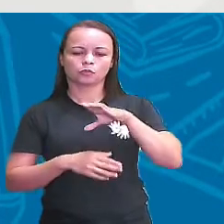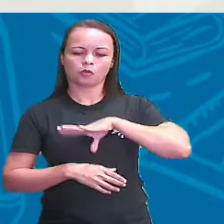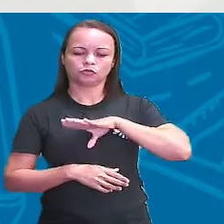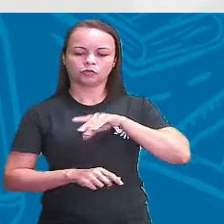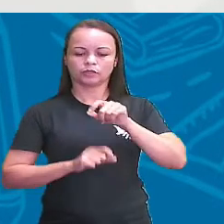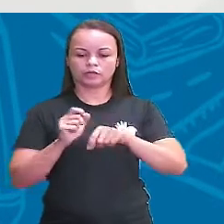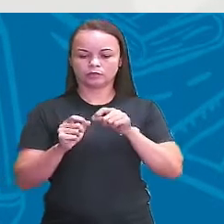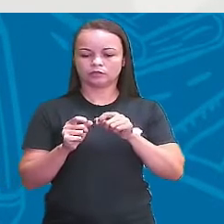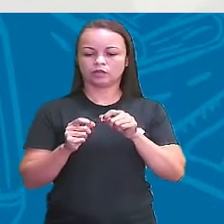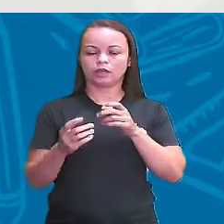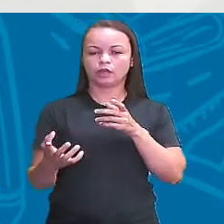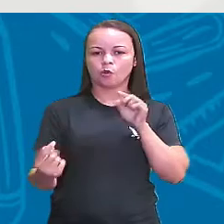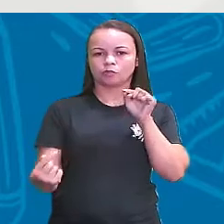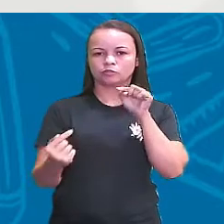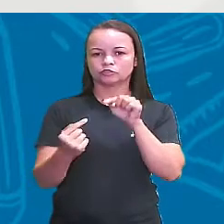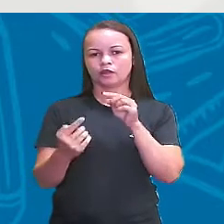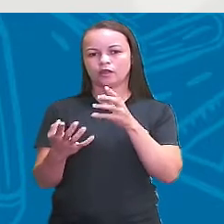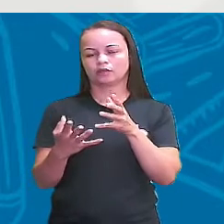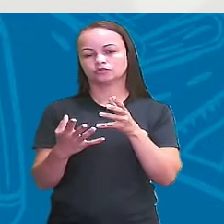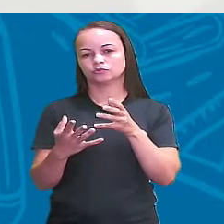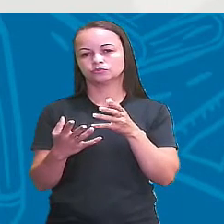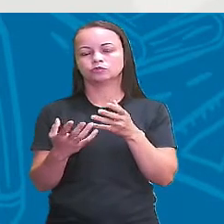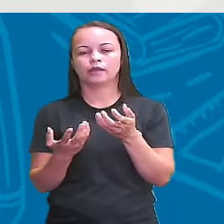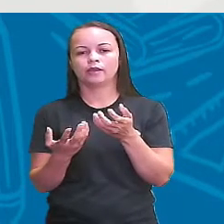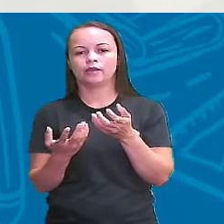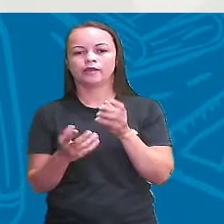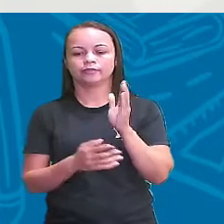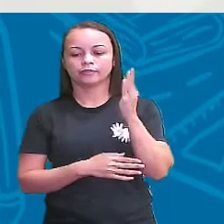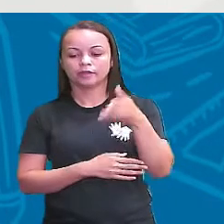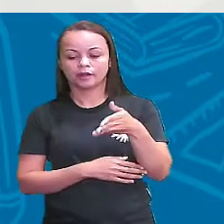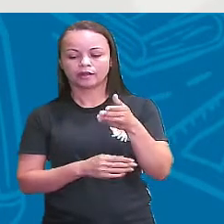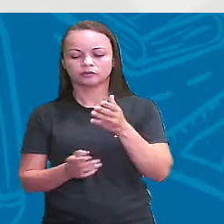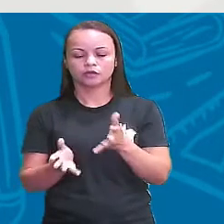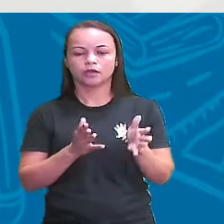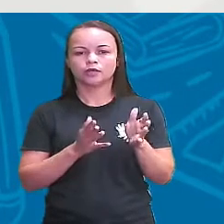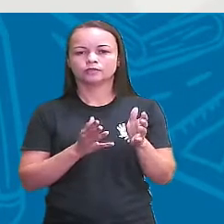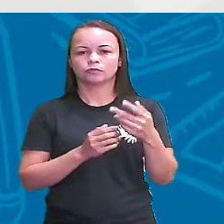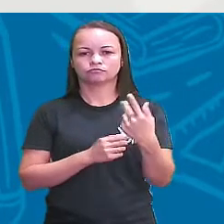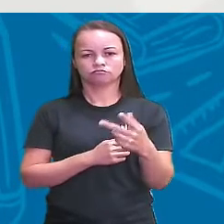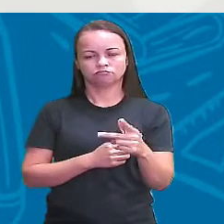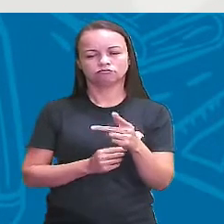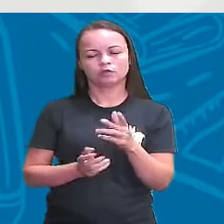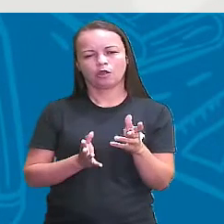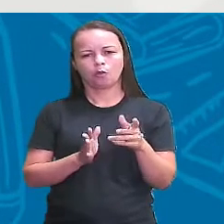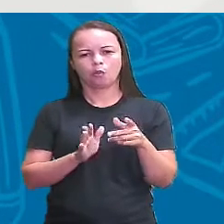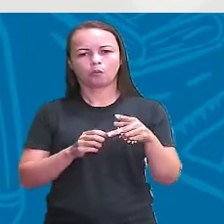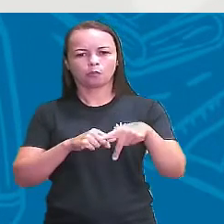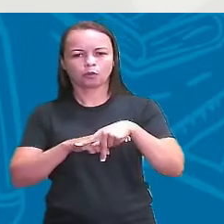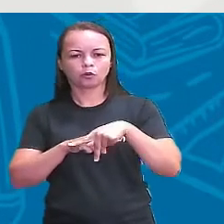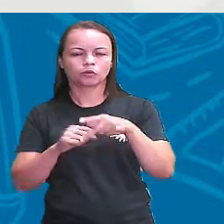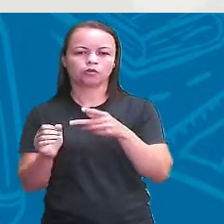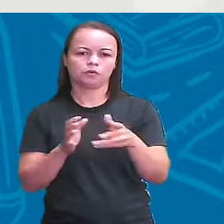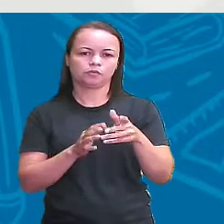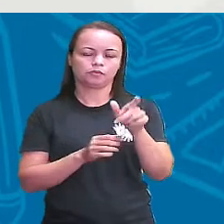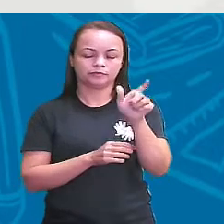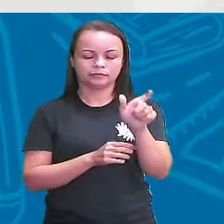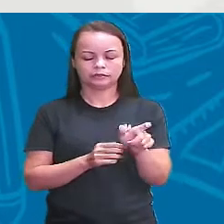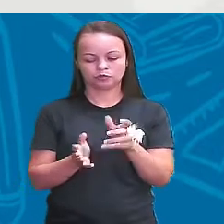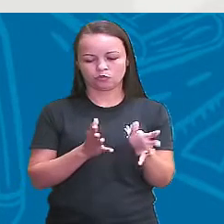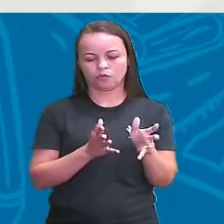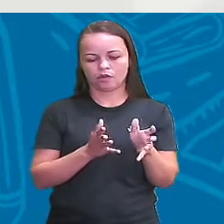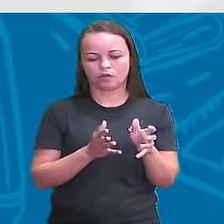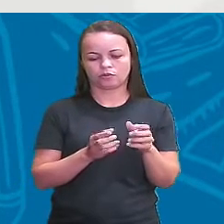nosso objeto direto. E ele é um pronome pessoal com função de objeto direto, ou seja,